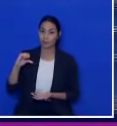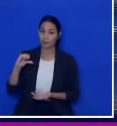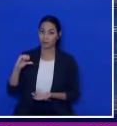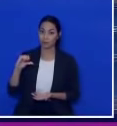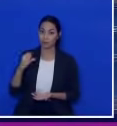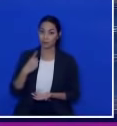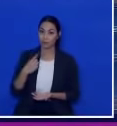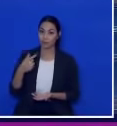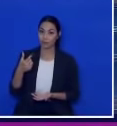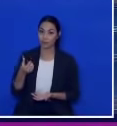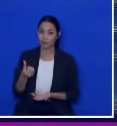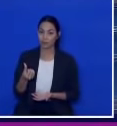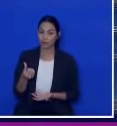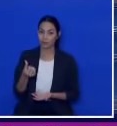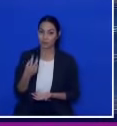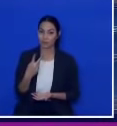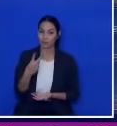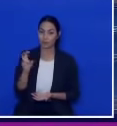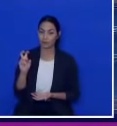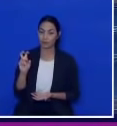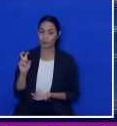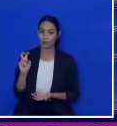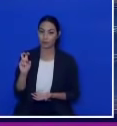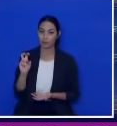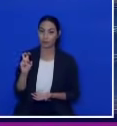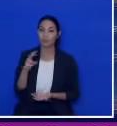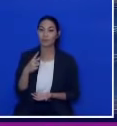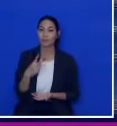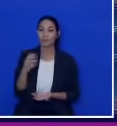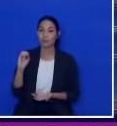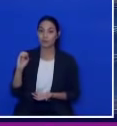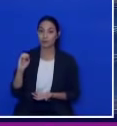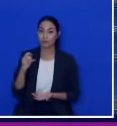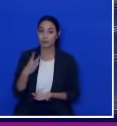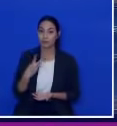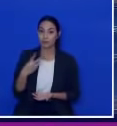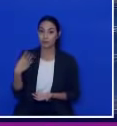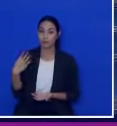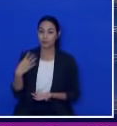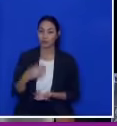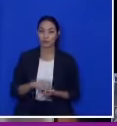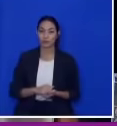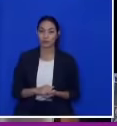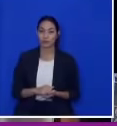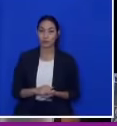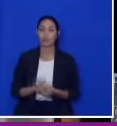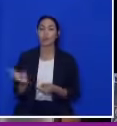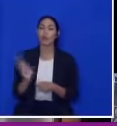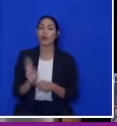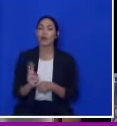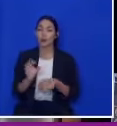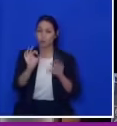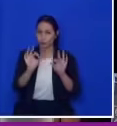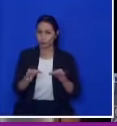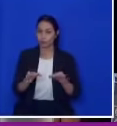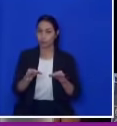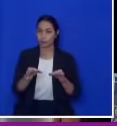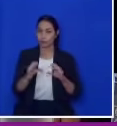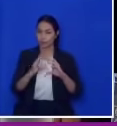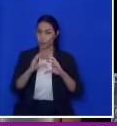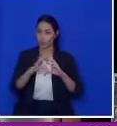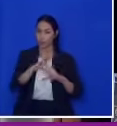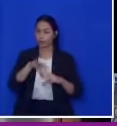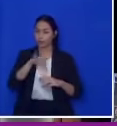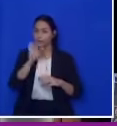19, 16, 25, 20 e 24. Os auditores confirmam as